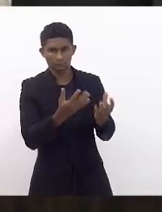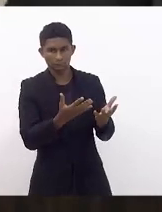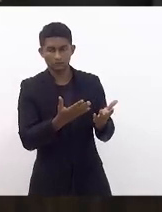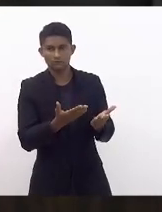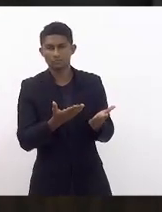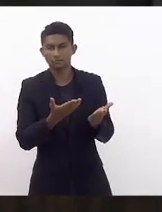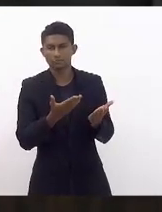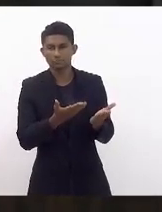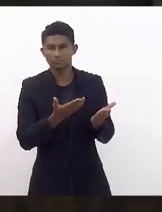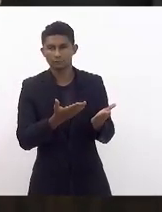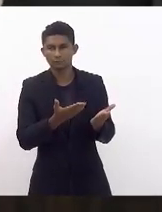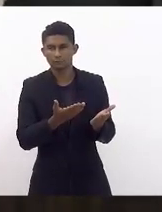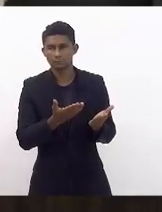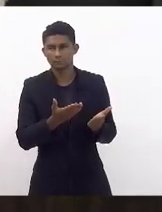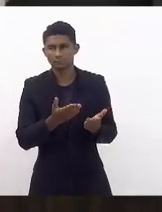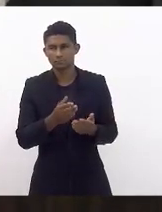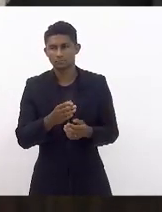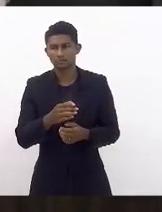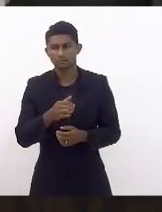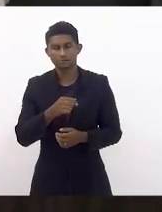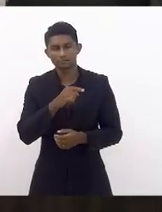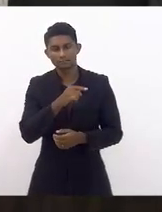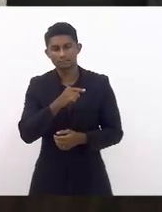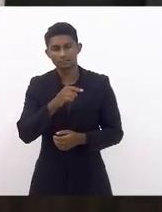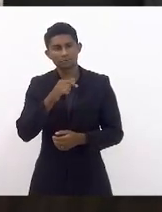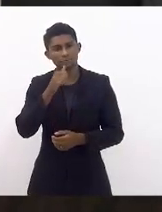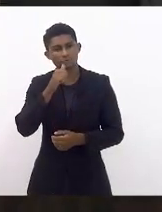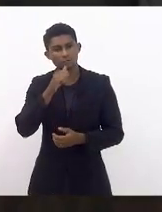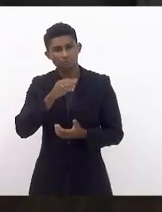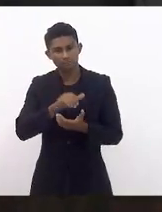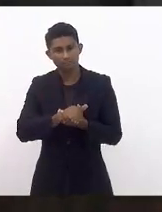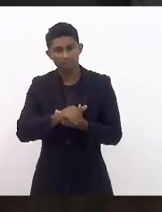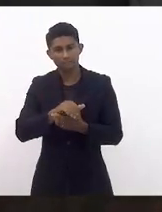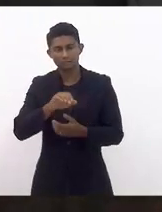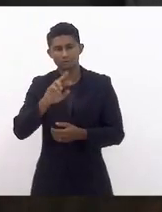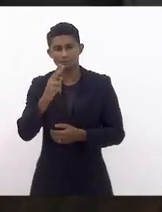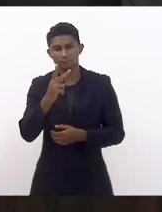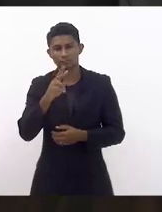querida Helenilda, senhora Helenilda,